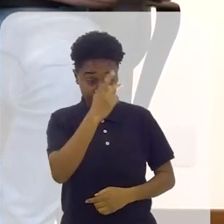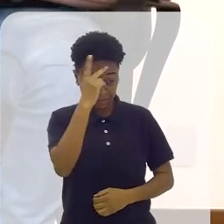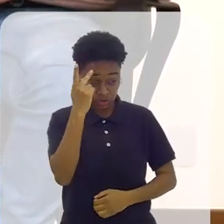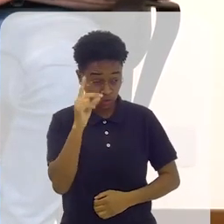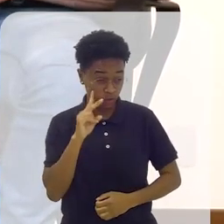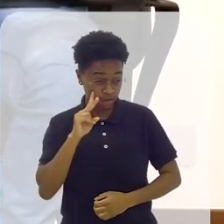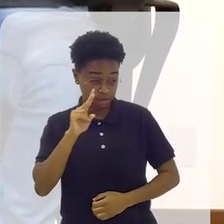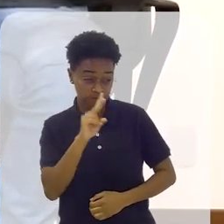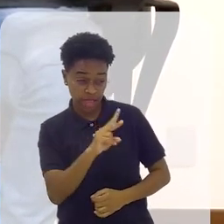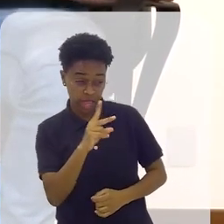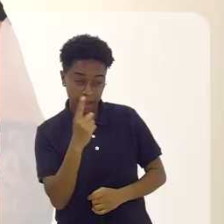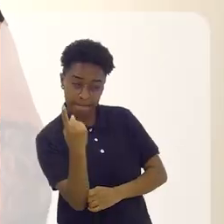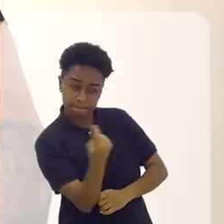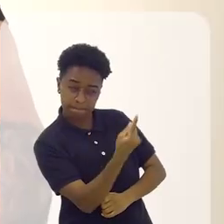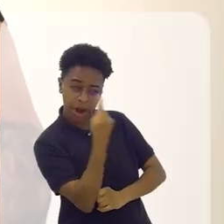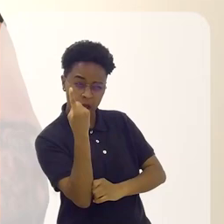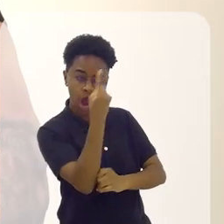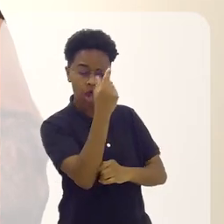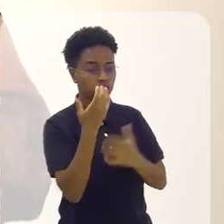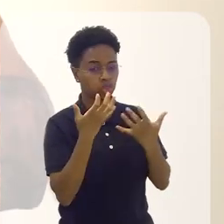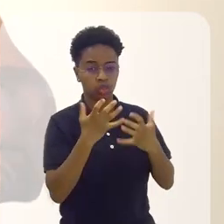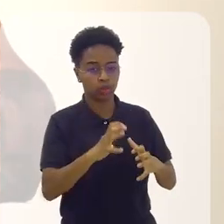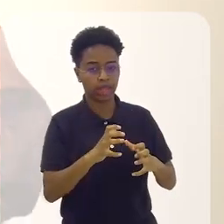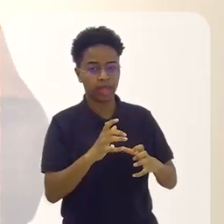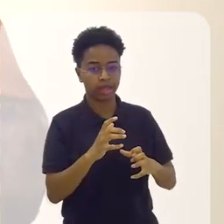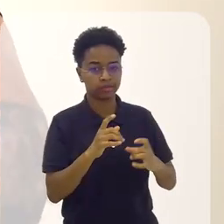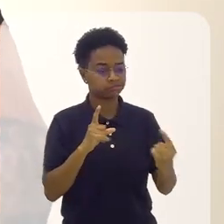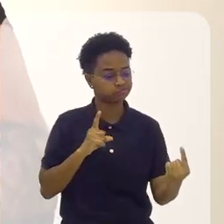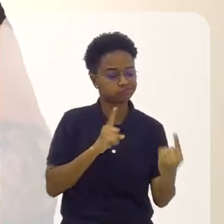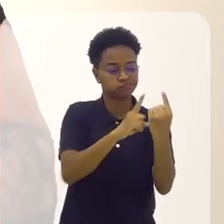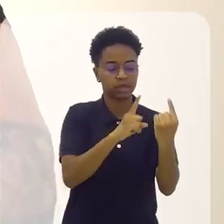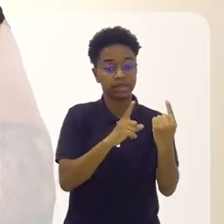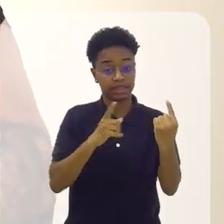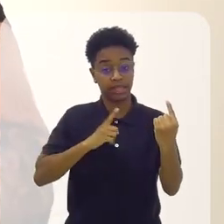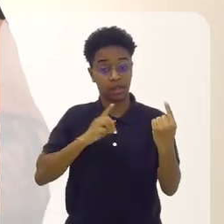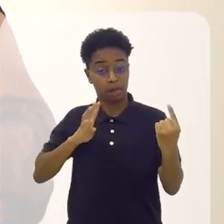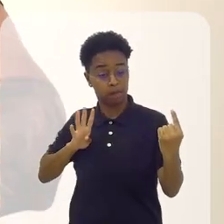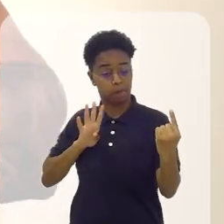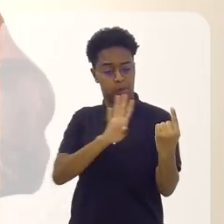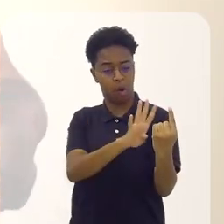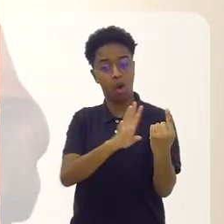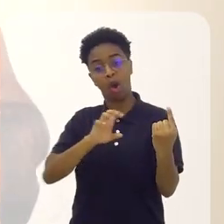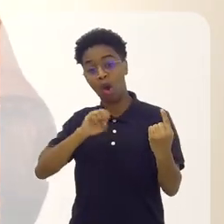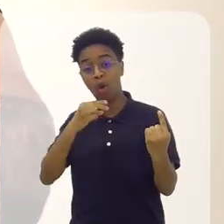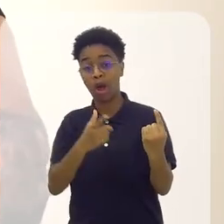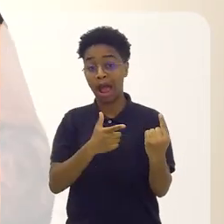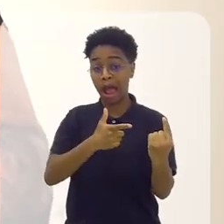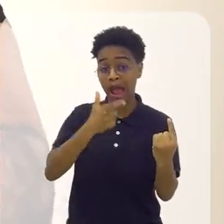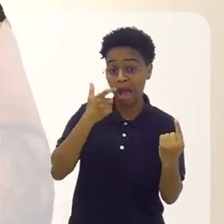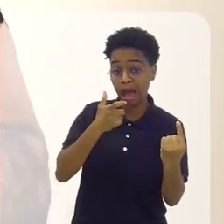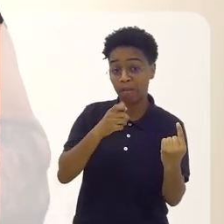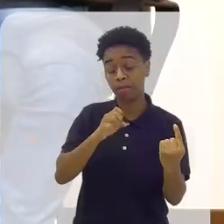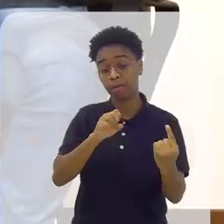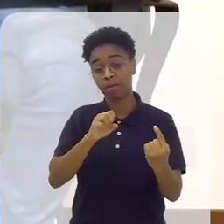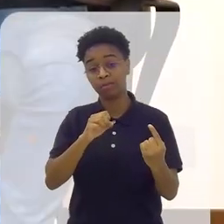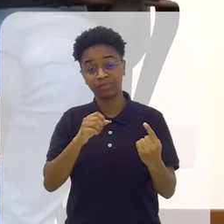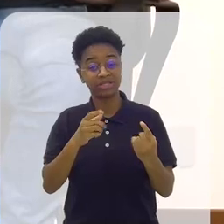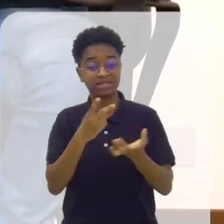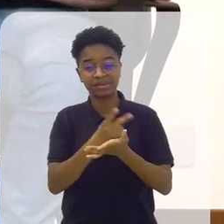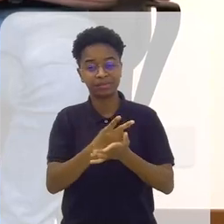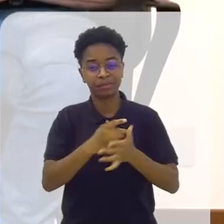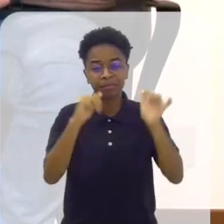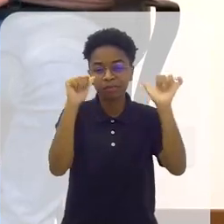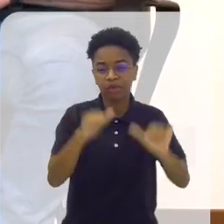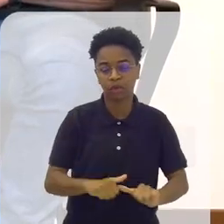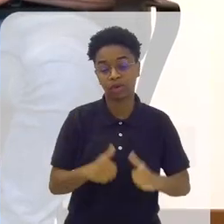as pessoas vão te olhar, elas não vão querer juntar pessoas, ela vai ser uma pessoa armada, vai ser uma coisa muito